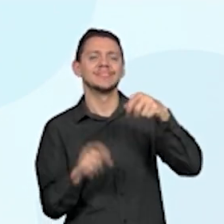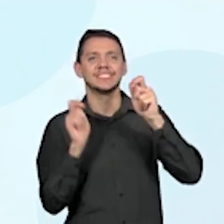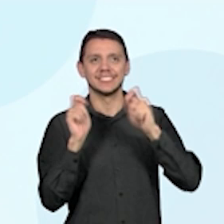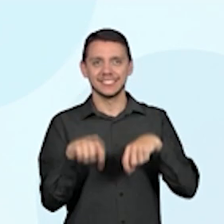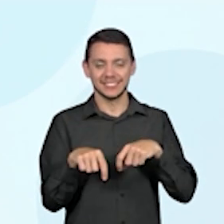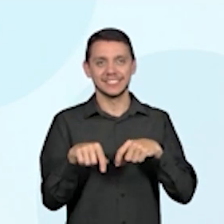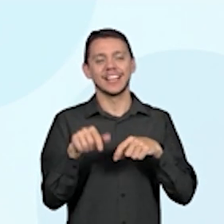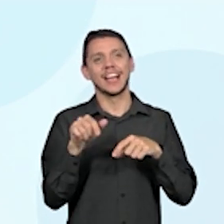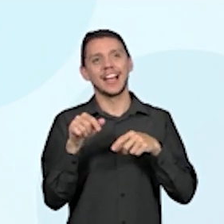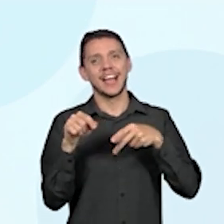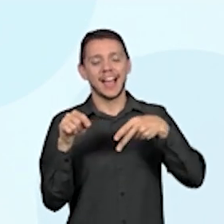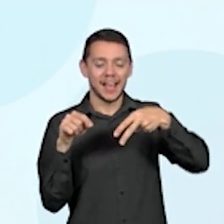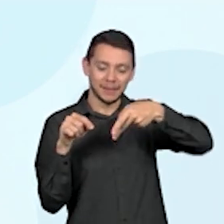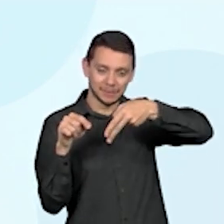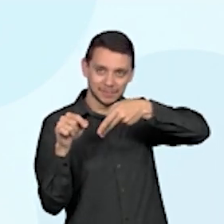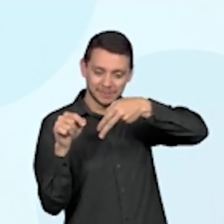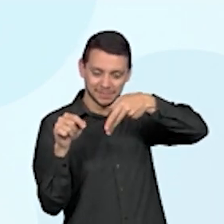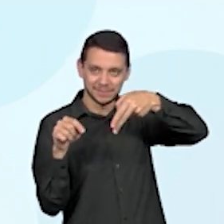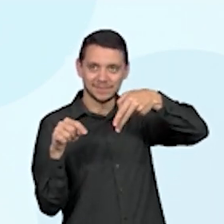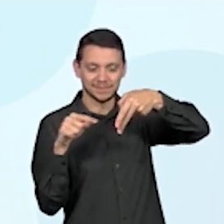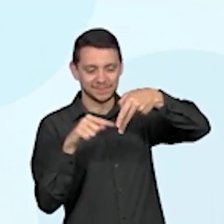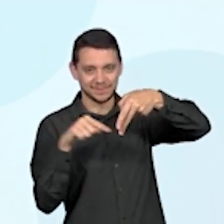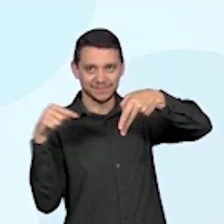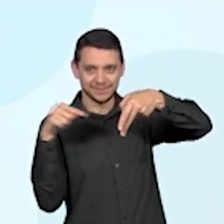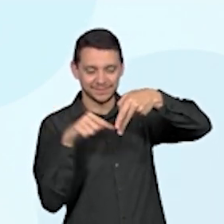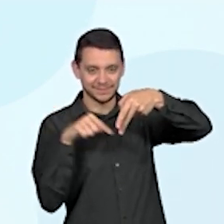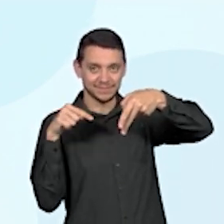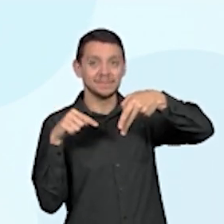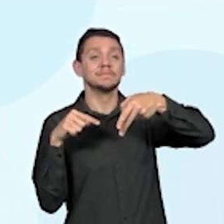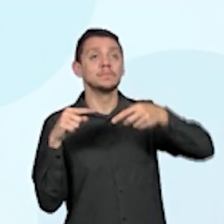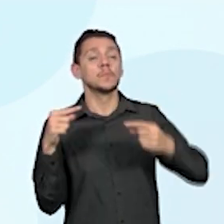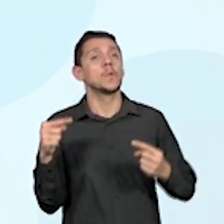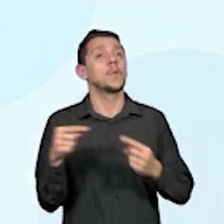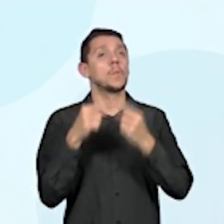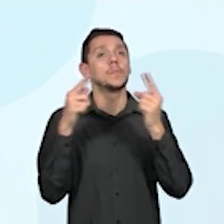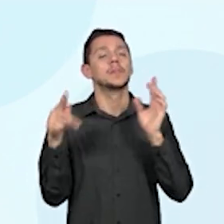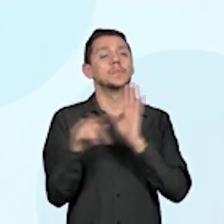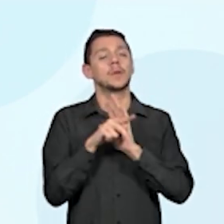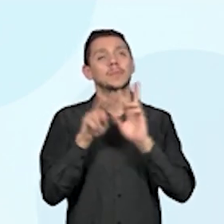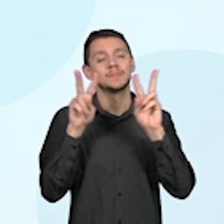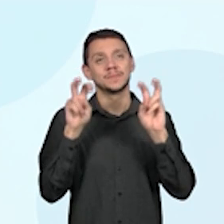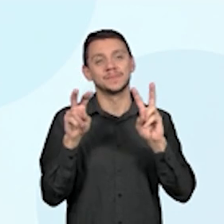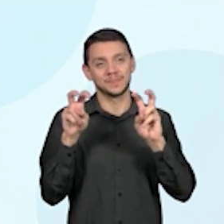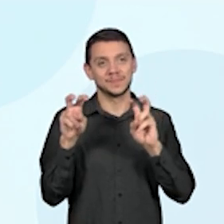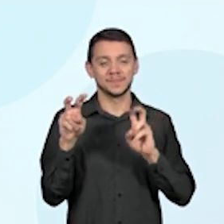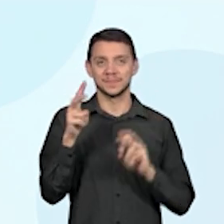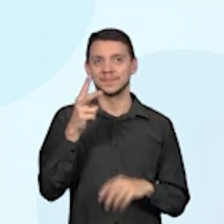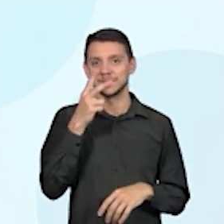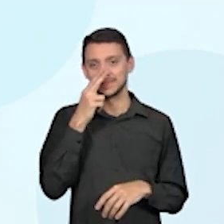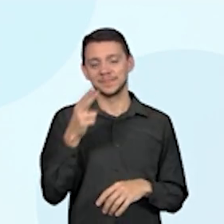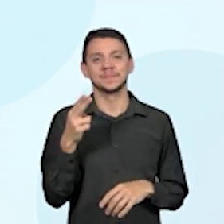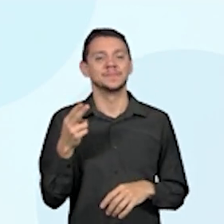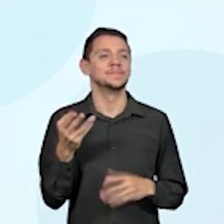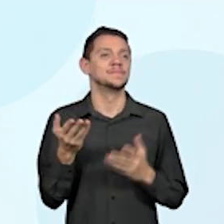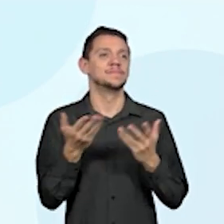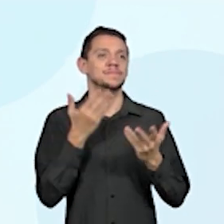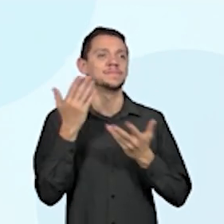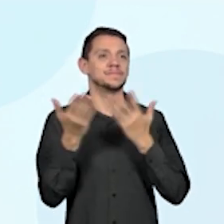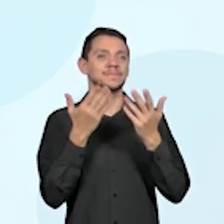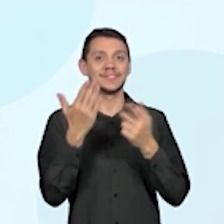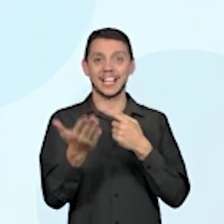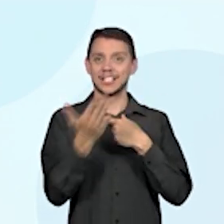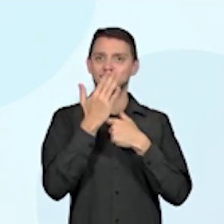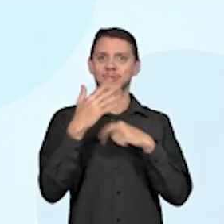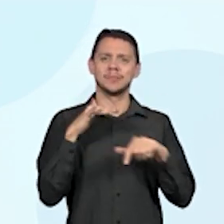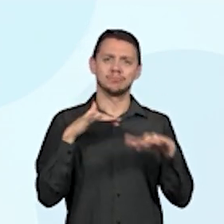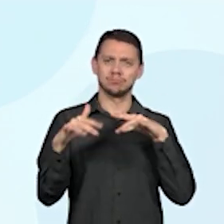uns riscos, não é? Um sinal, um recurso aqui de rabisco, seria, que me mostre um